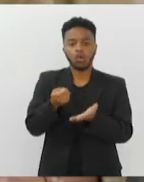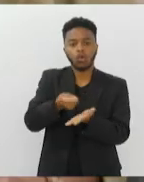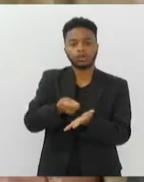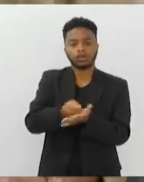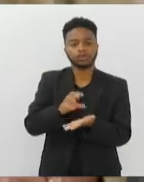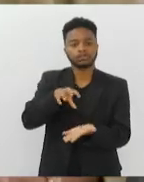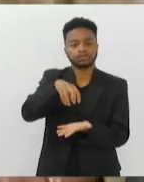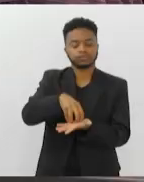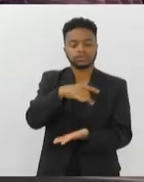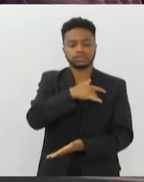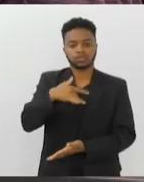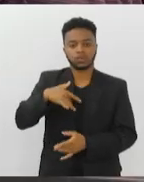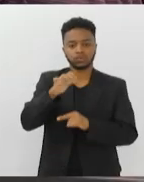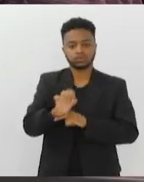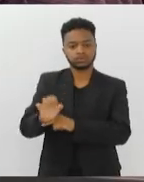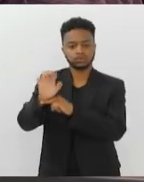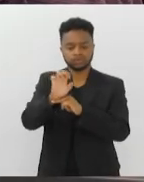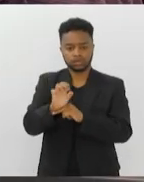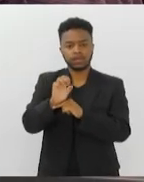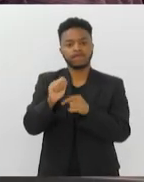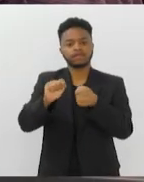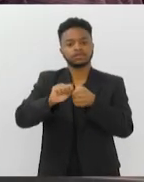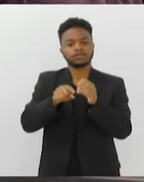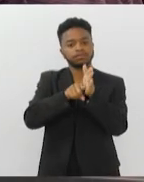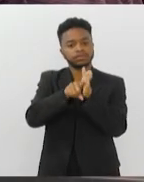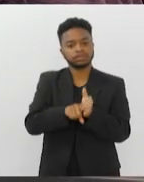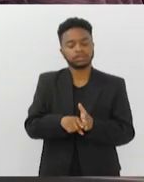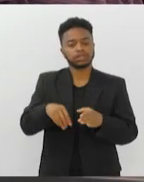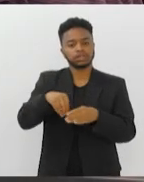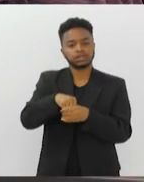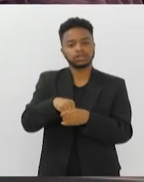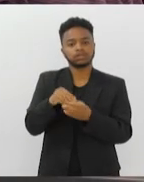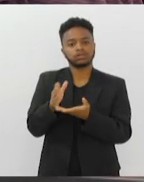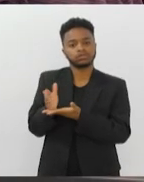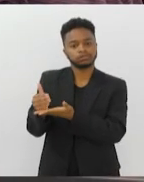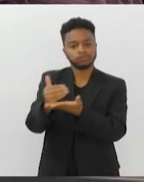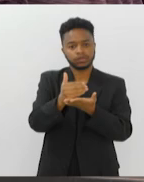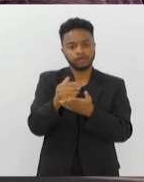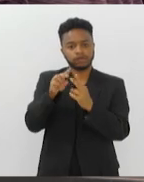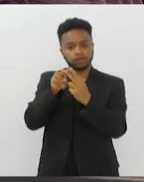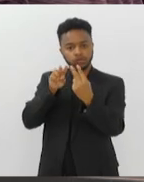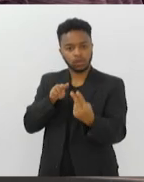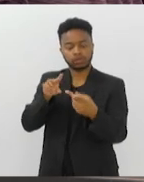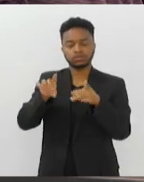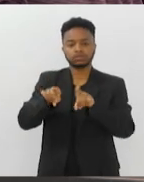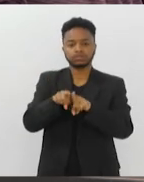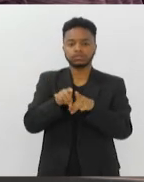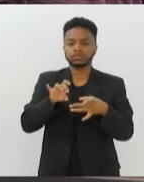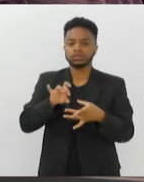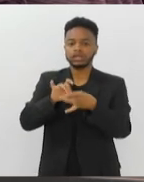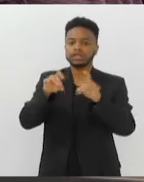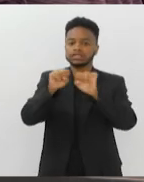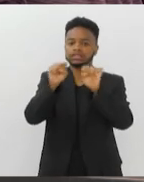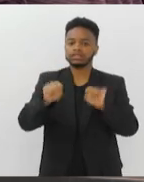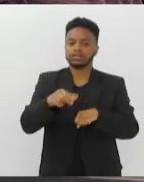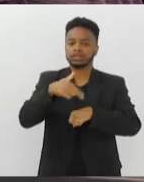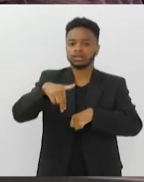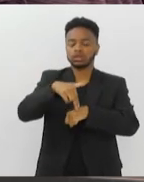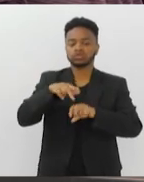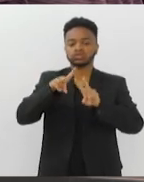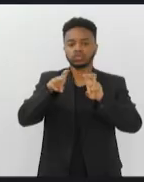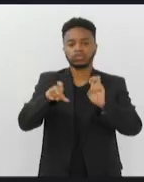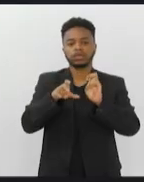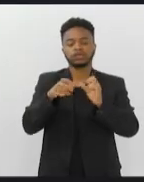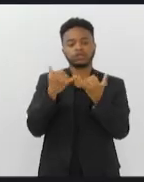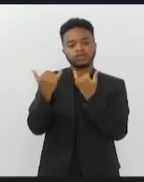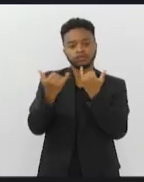saúde estaduais a realizar pesquisa nos bancos de dados virtuais do Sistema Nacional de Informações de Segurança